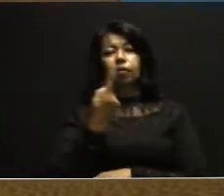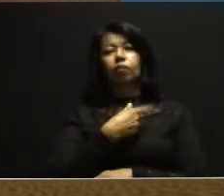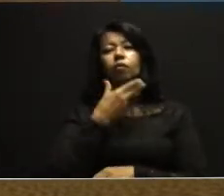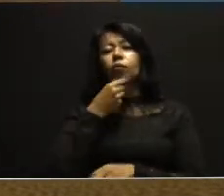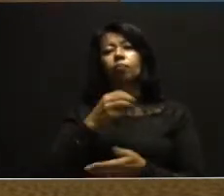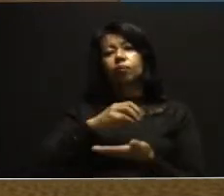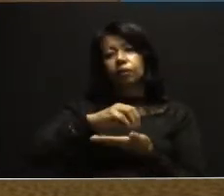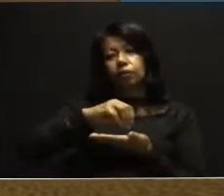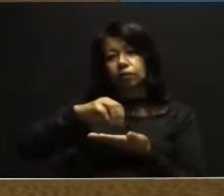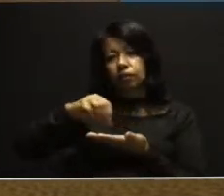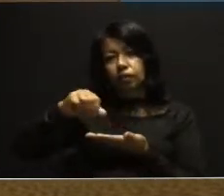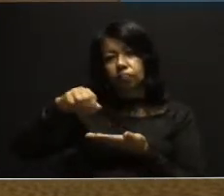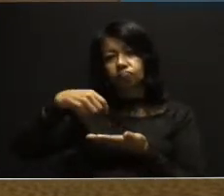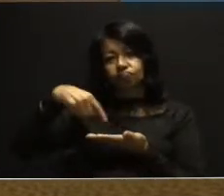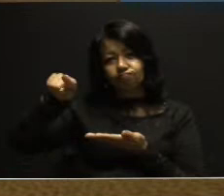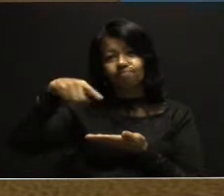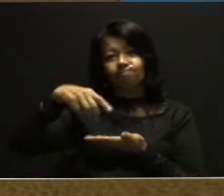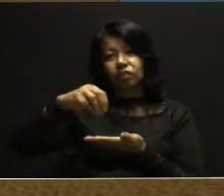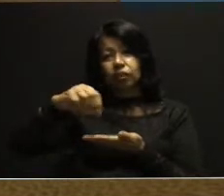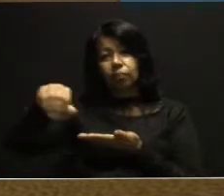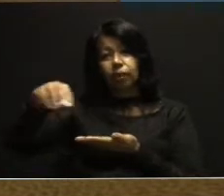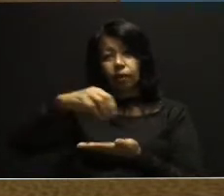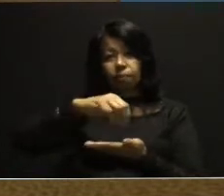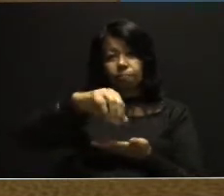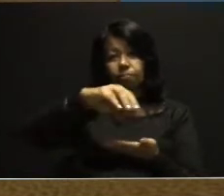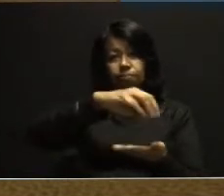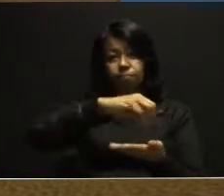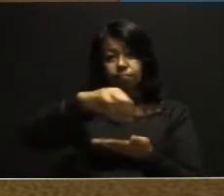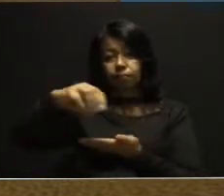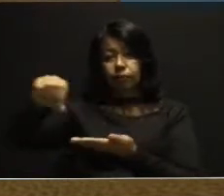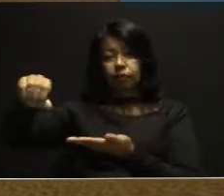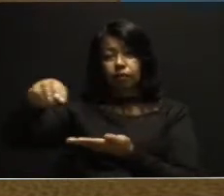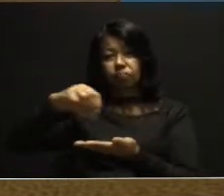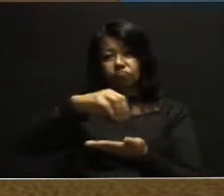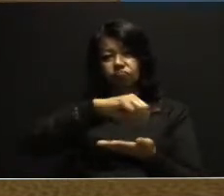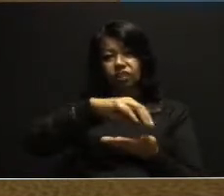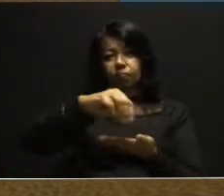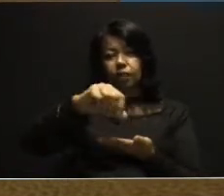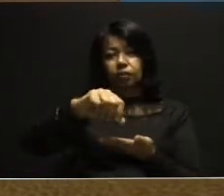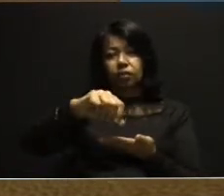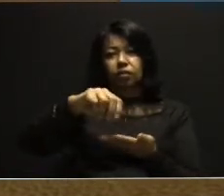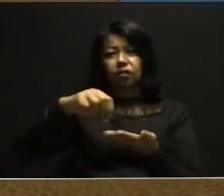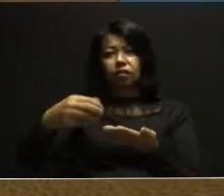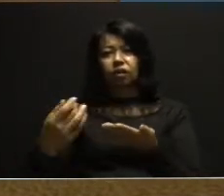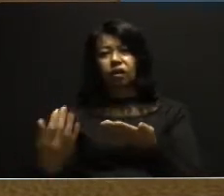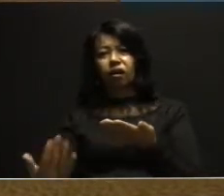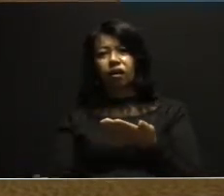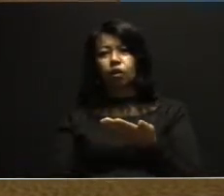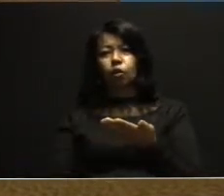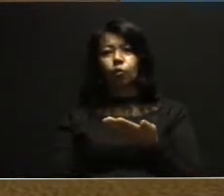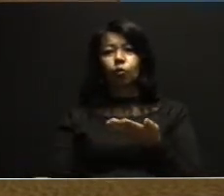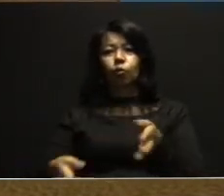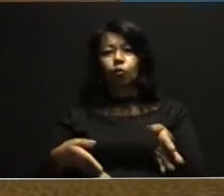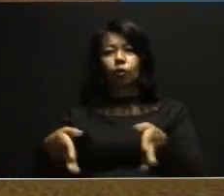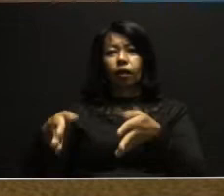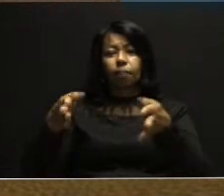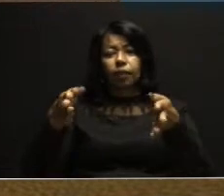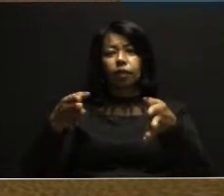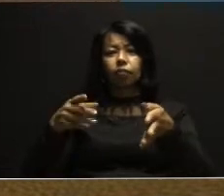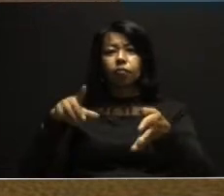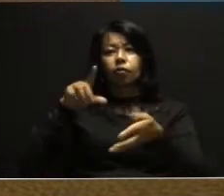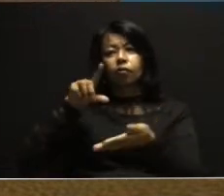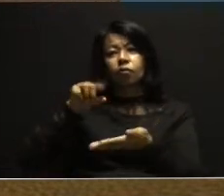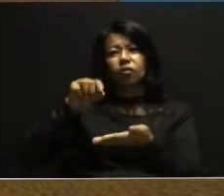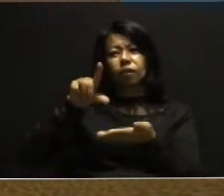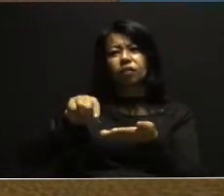que saiu para semear. Ao semear, algumas sementes caíram à beira do caminho e os